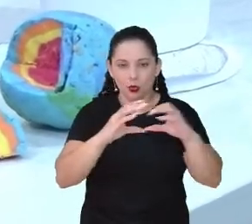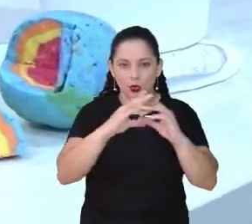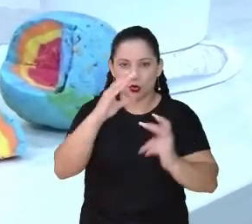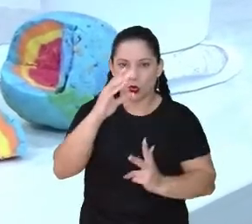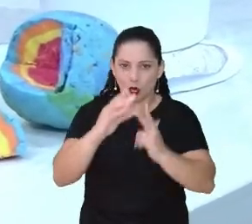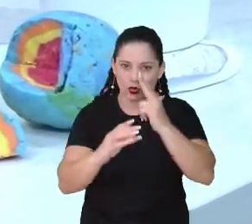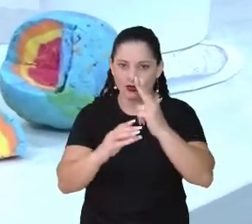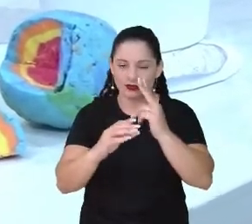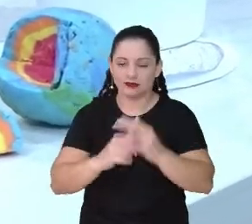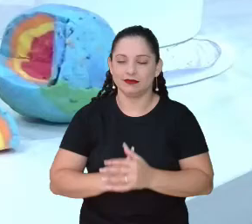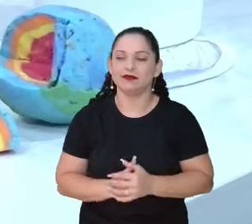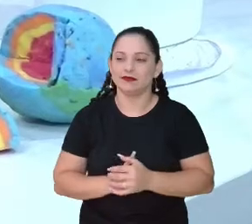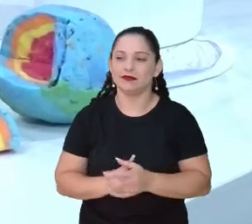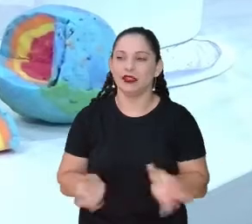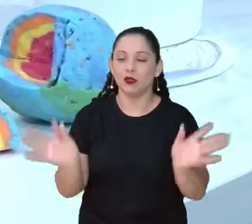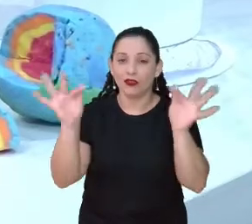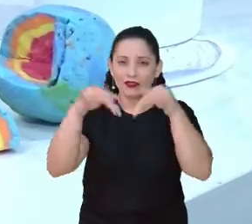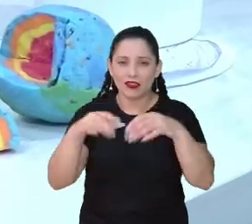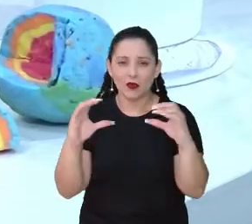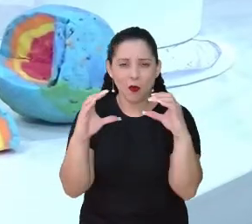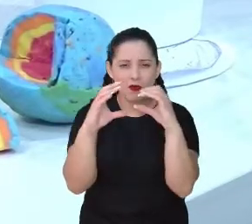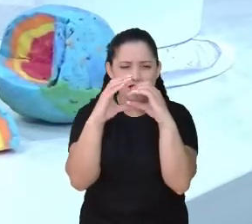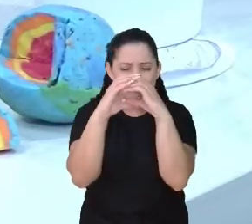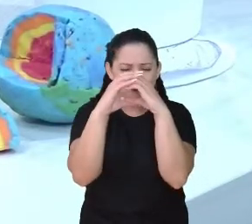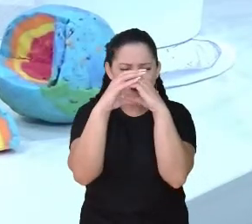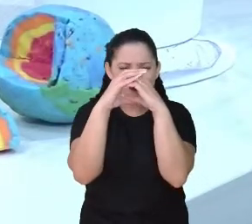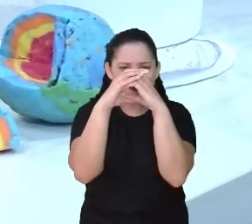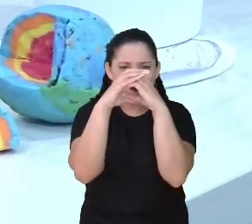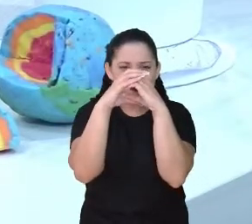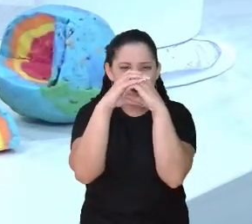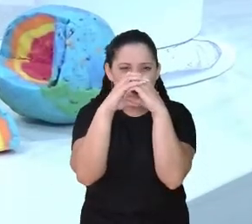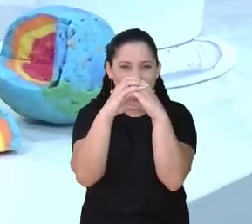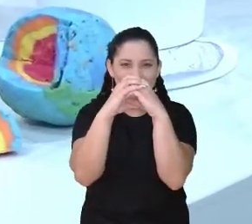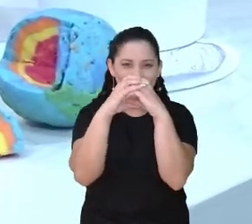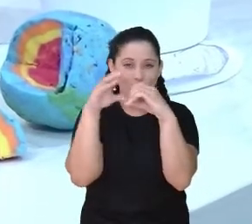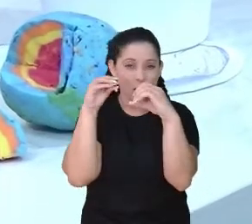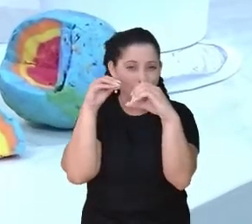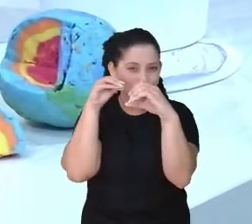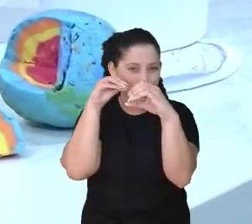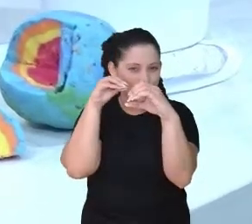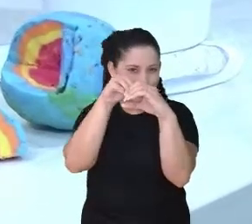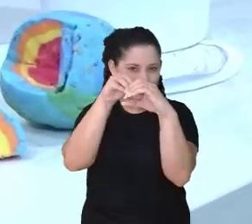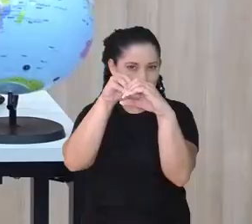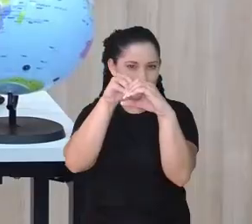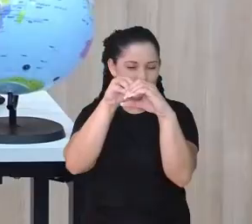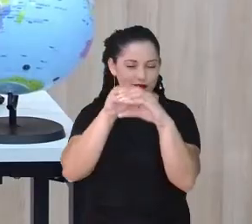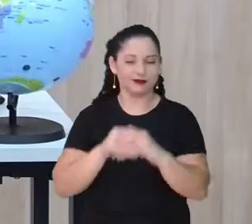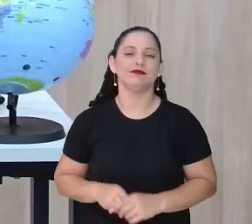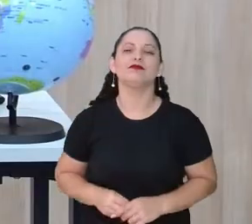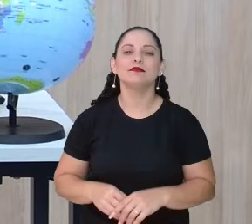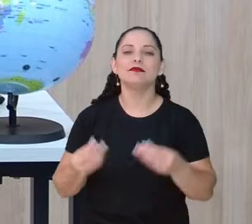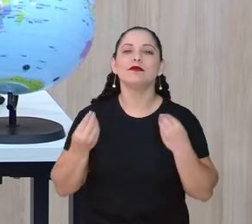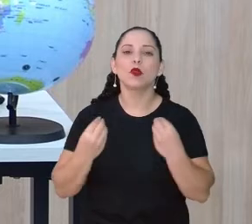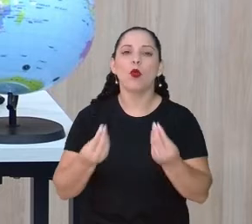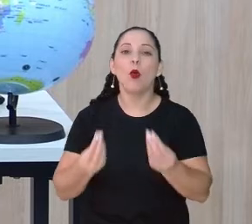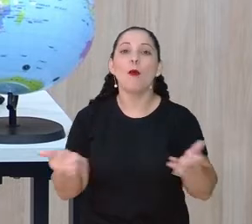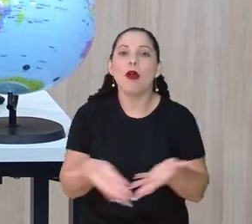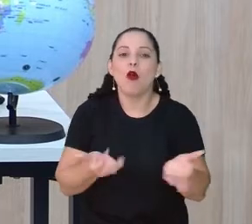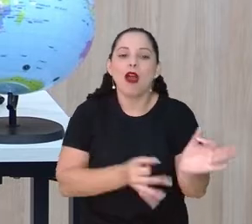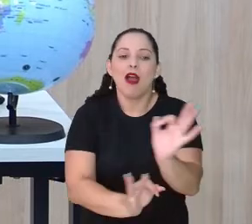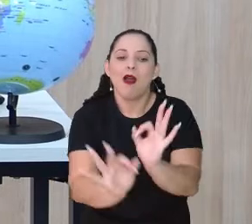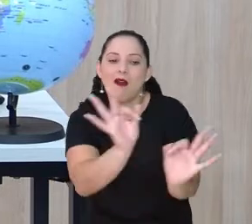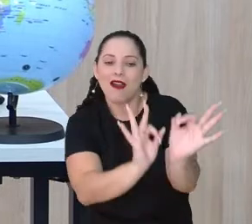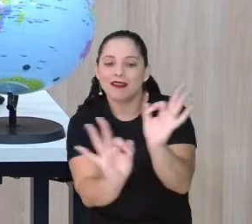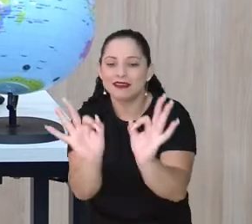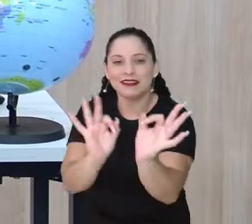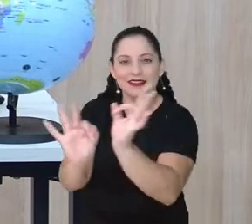fim, para representar o núcleo, eu coloquei aqui. Vejam como é que eu vou representar, e eu espero